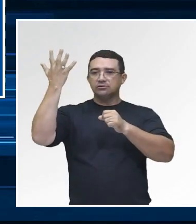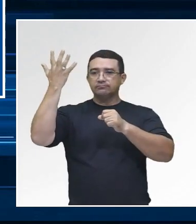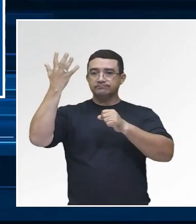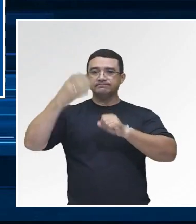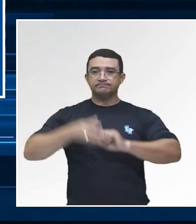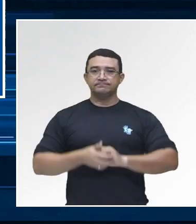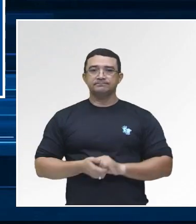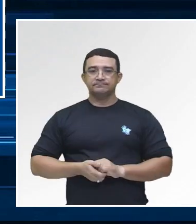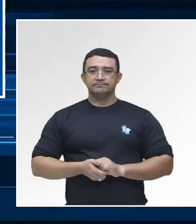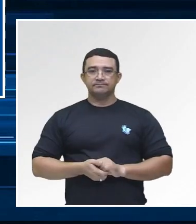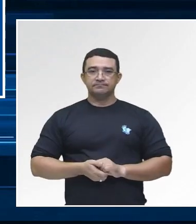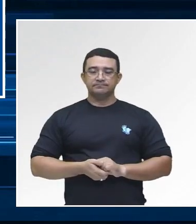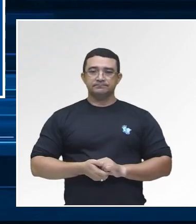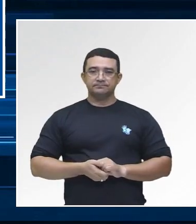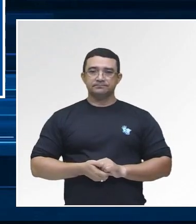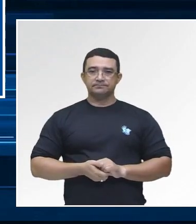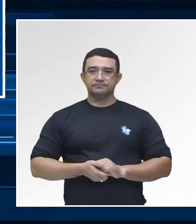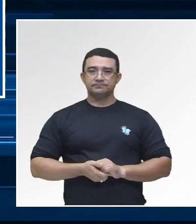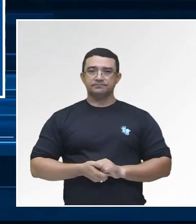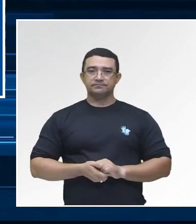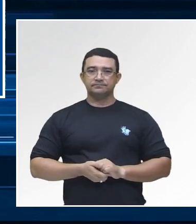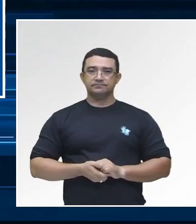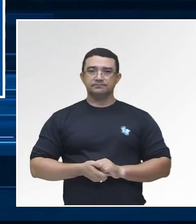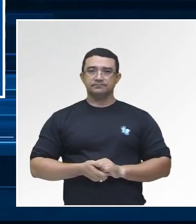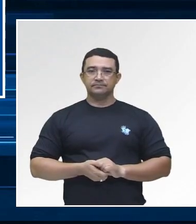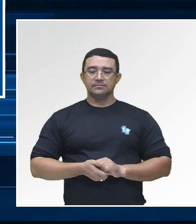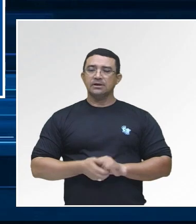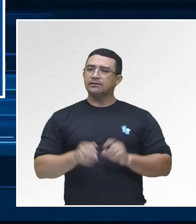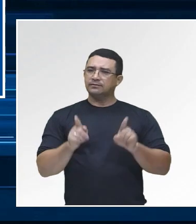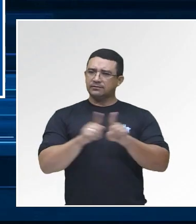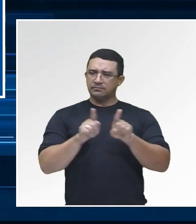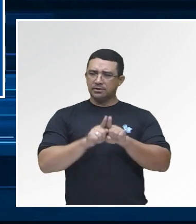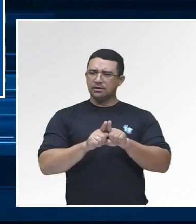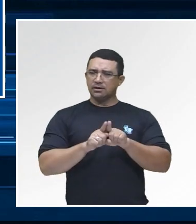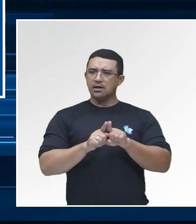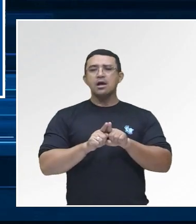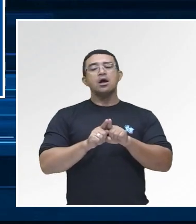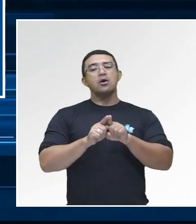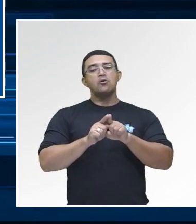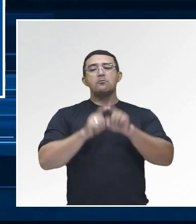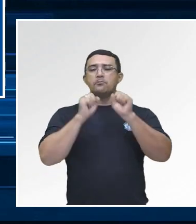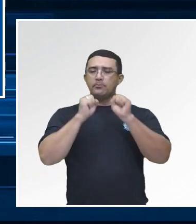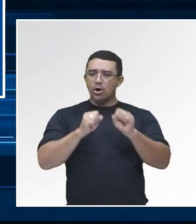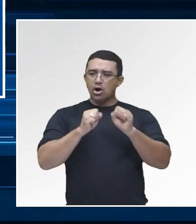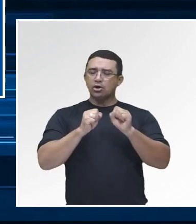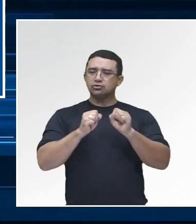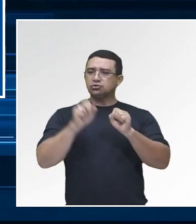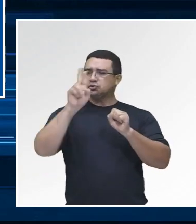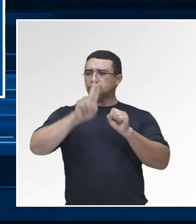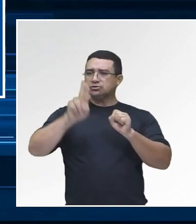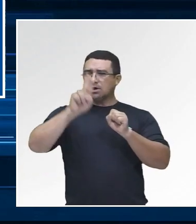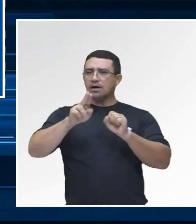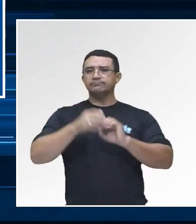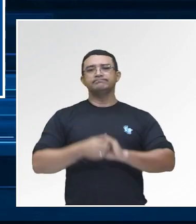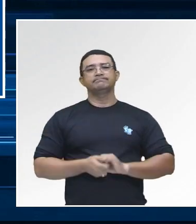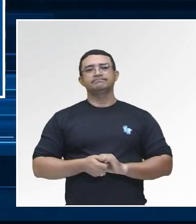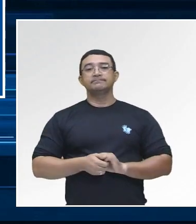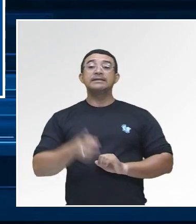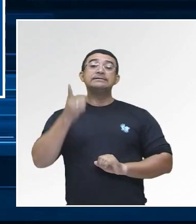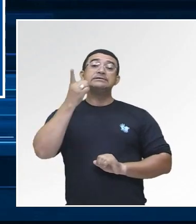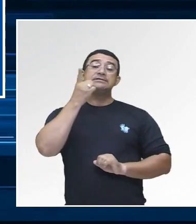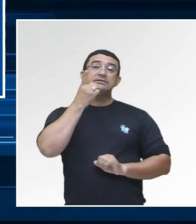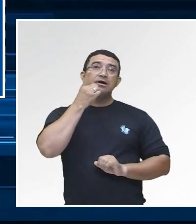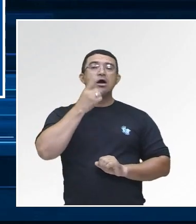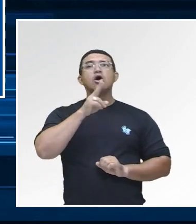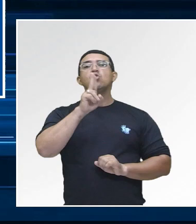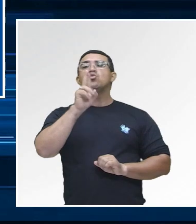né, quando aconteceu. Aí eu posso também usar um dia, né, como nós